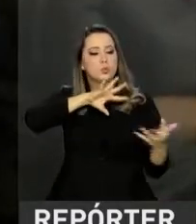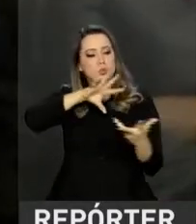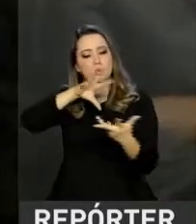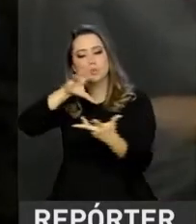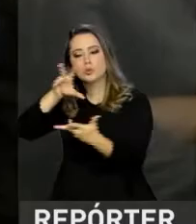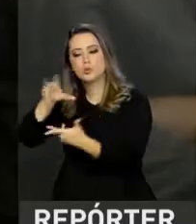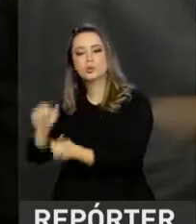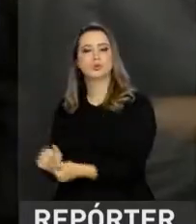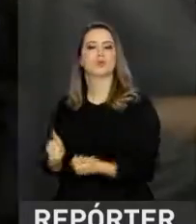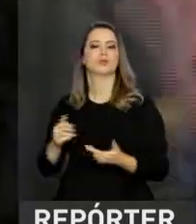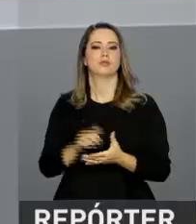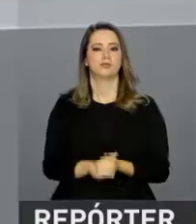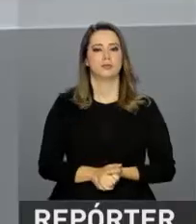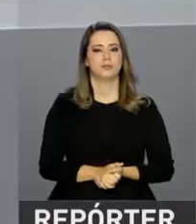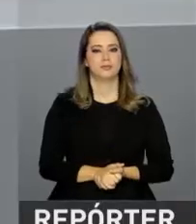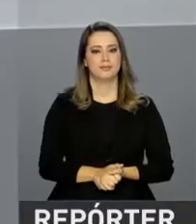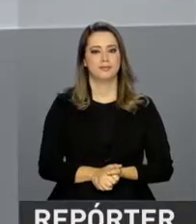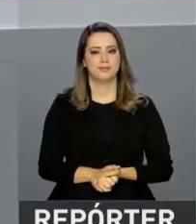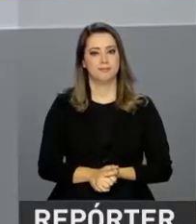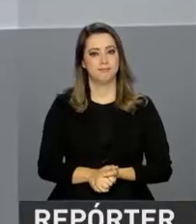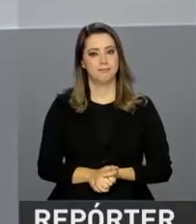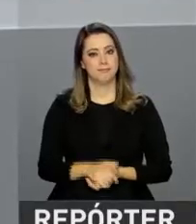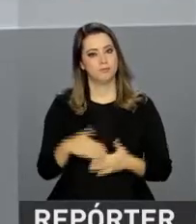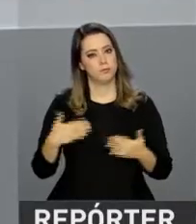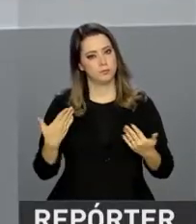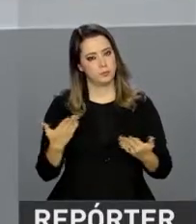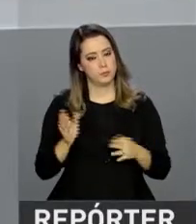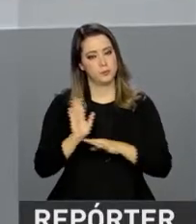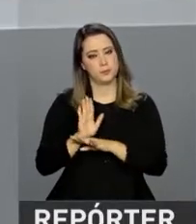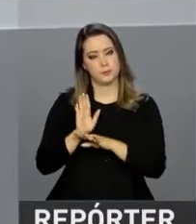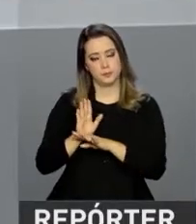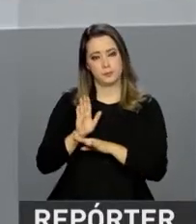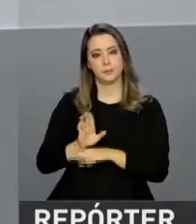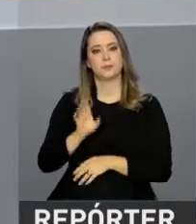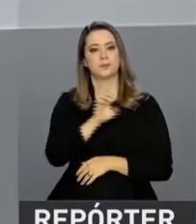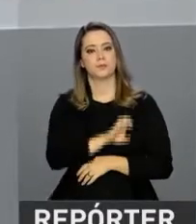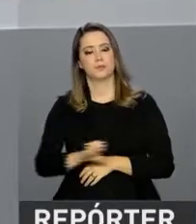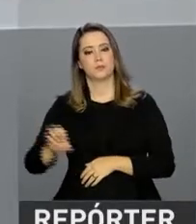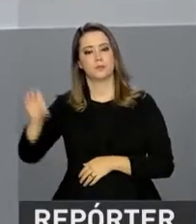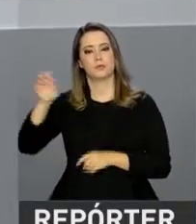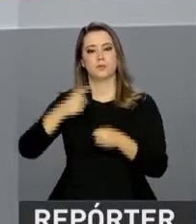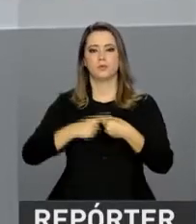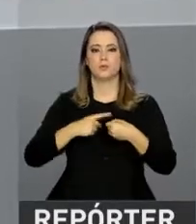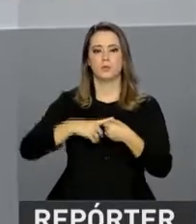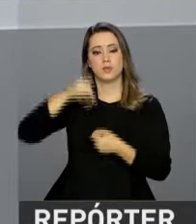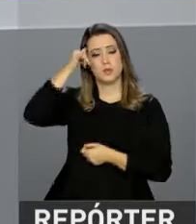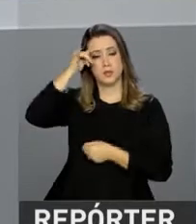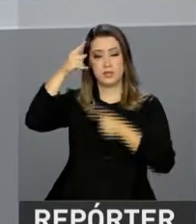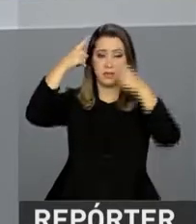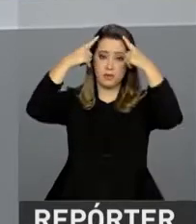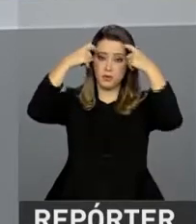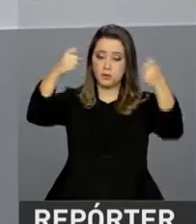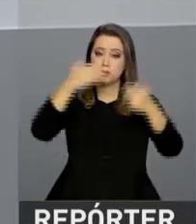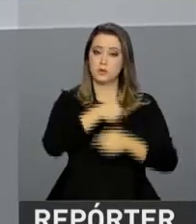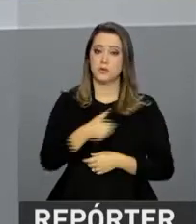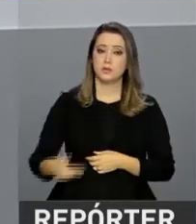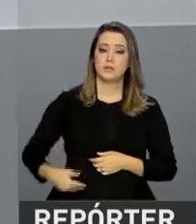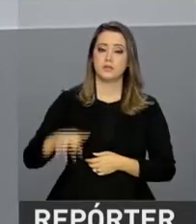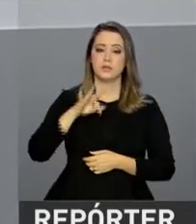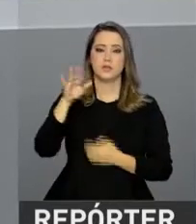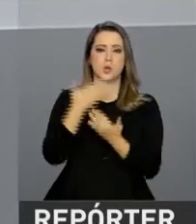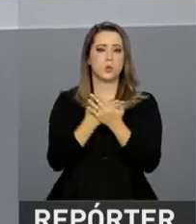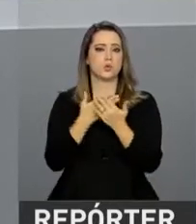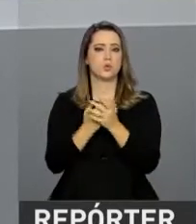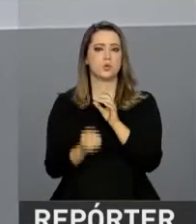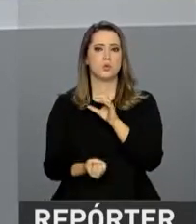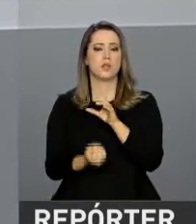o exterior para ajudar estados e municípios no combate à violência o governo federal estuda a criação de